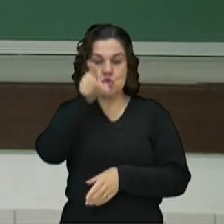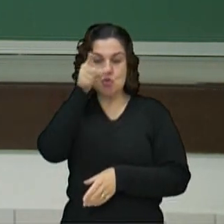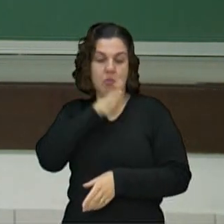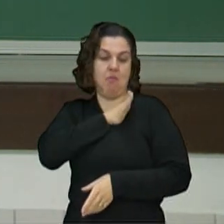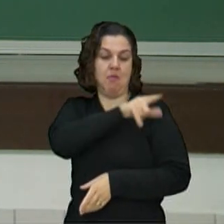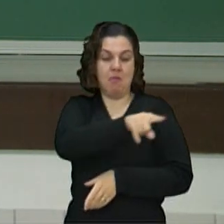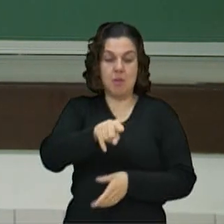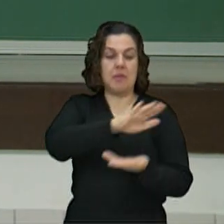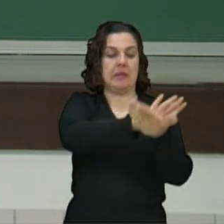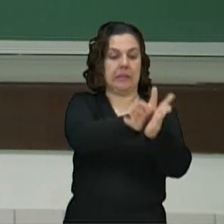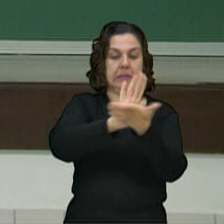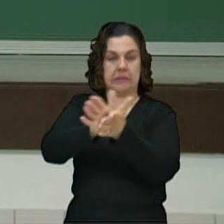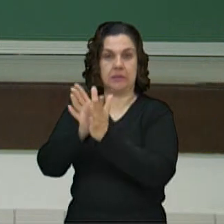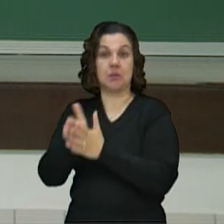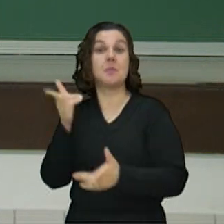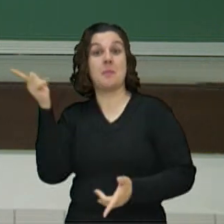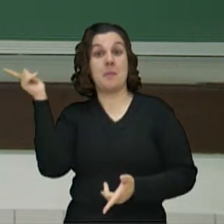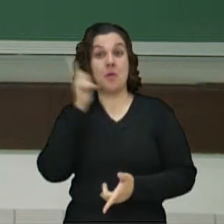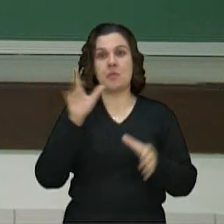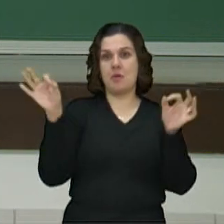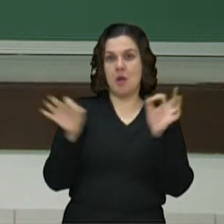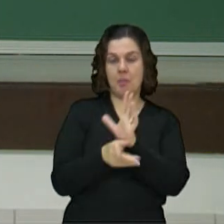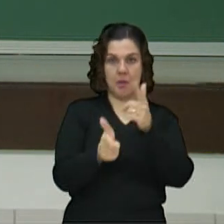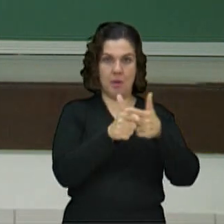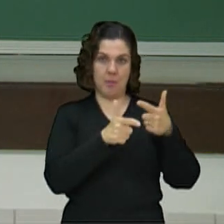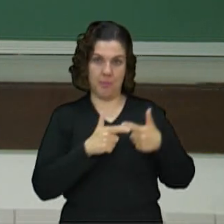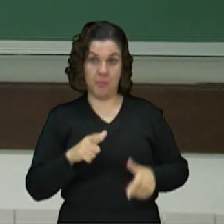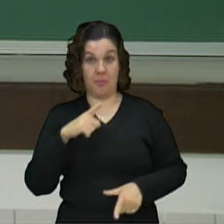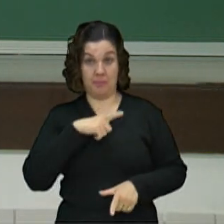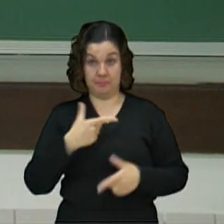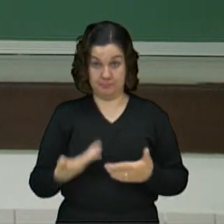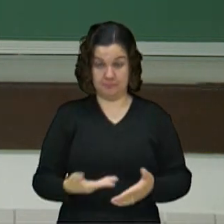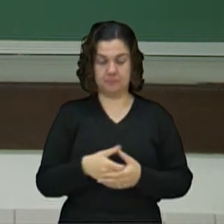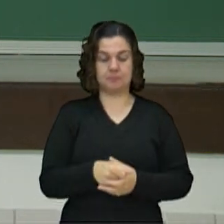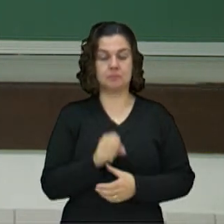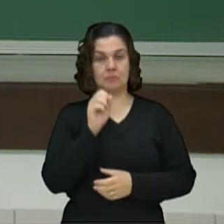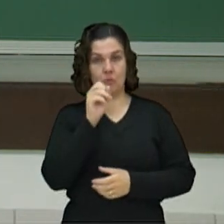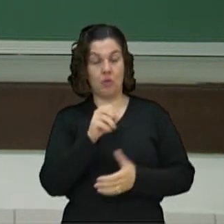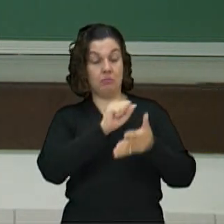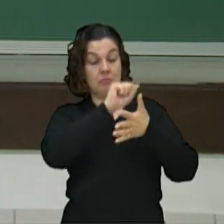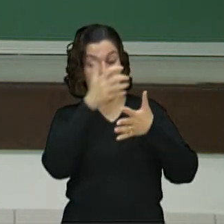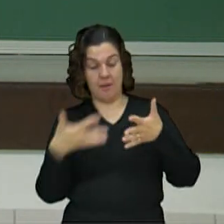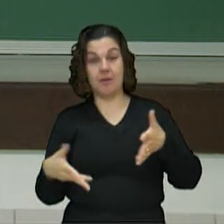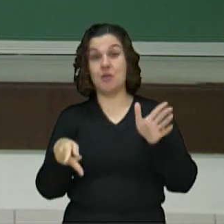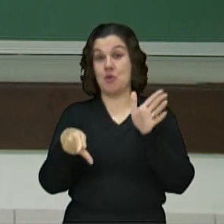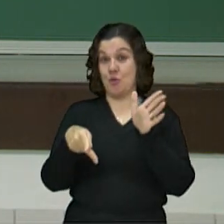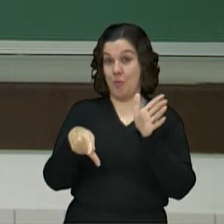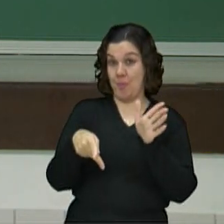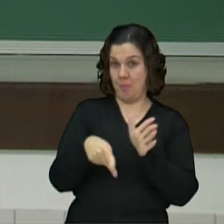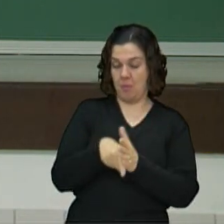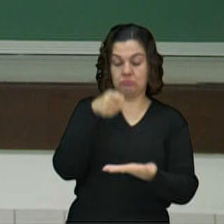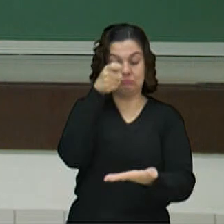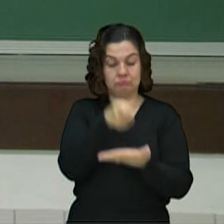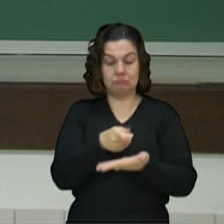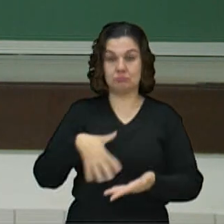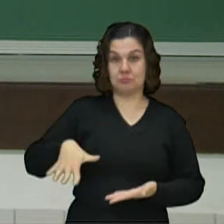esses inimigos para se poder resolver os problemas que existem. Características de governos